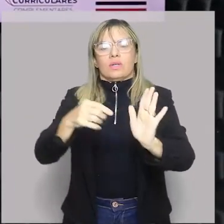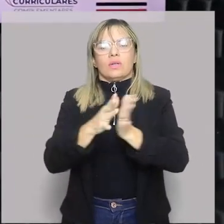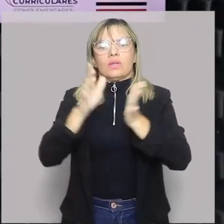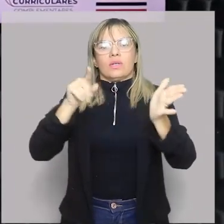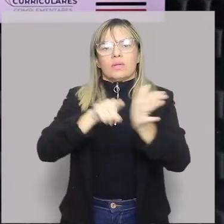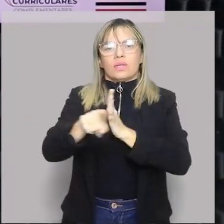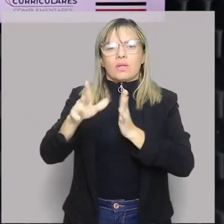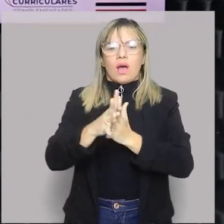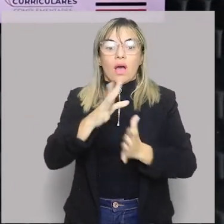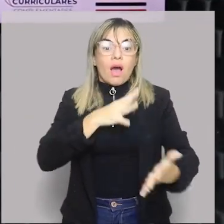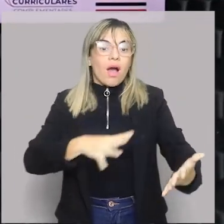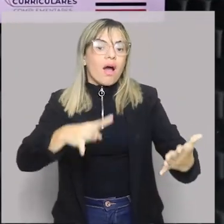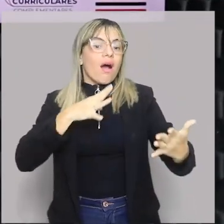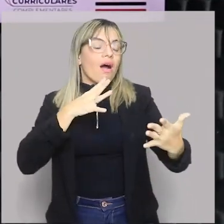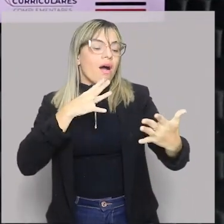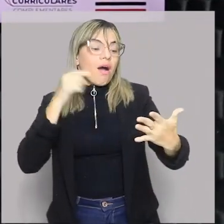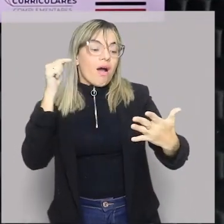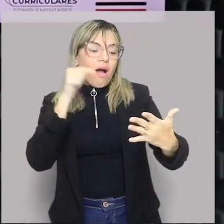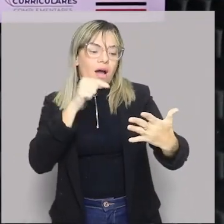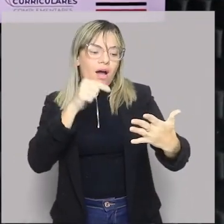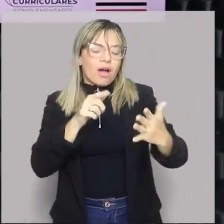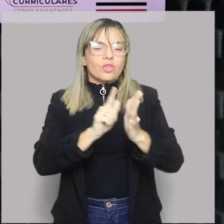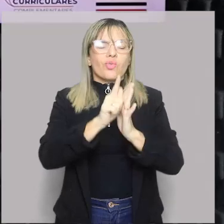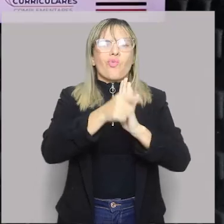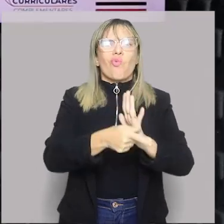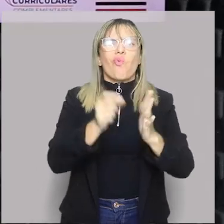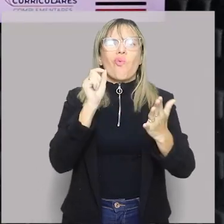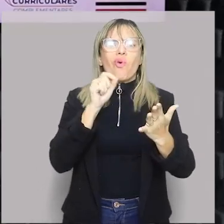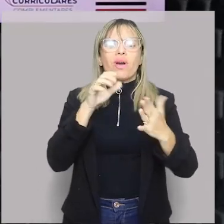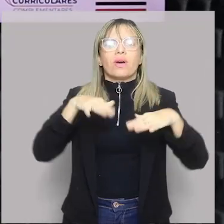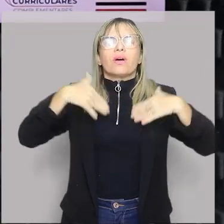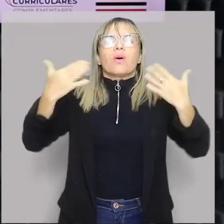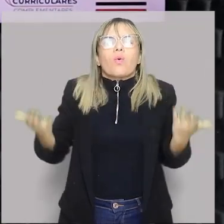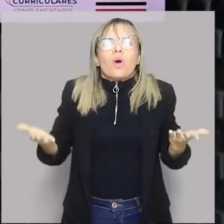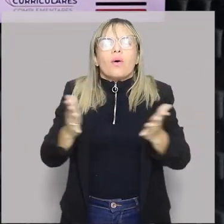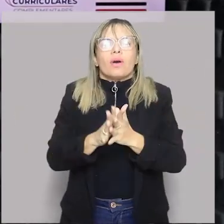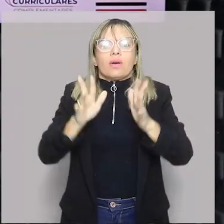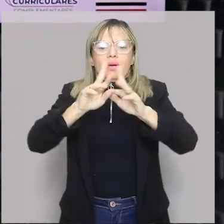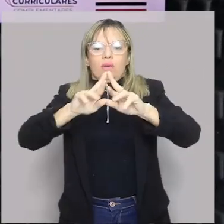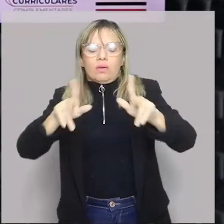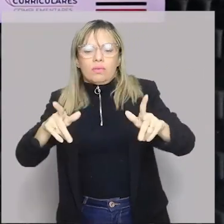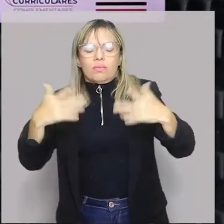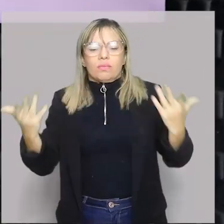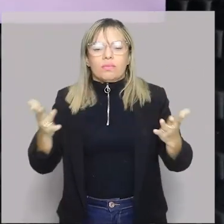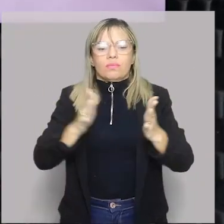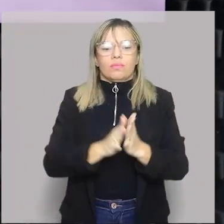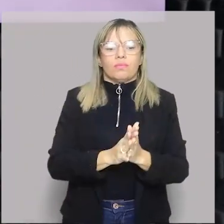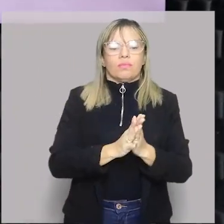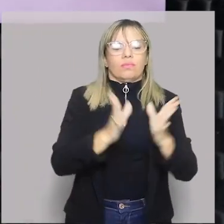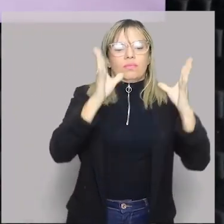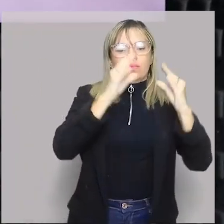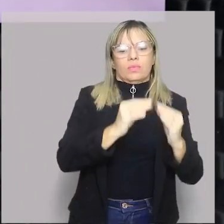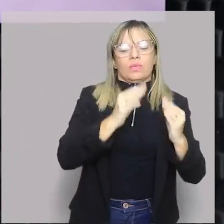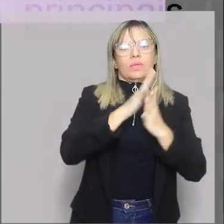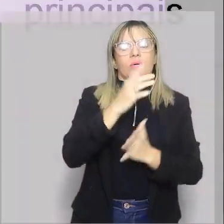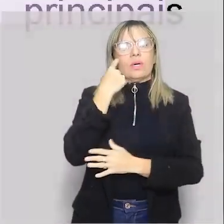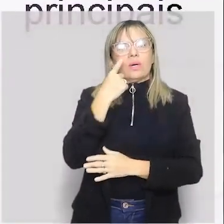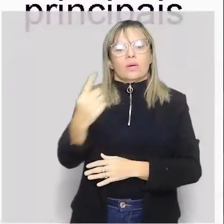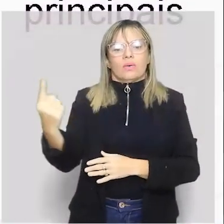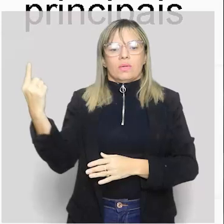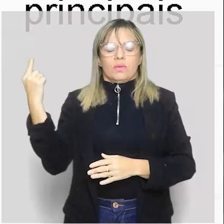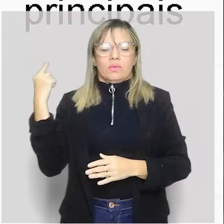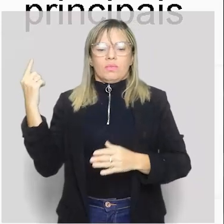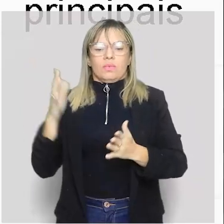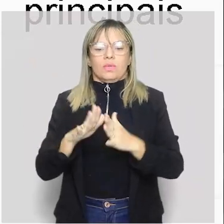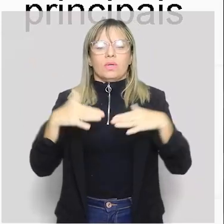o reconhecimento desses gêneros. E Josefina, qual seria a diferença? Olha, a sinopse, ela aparece muito com